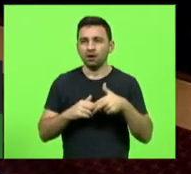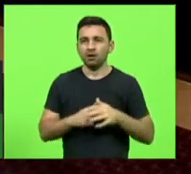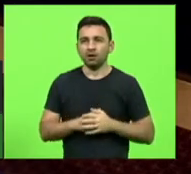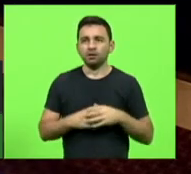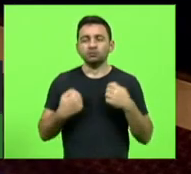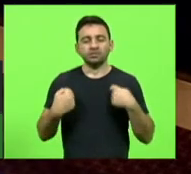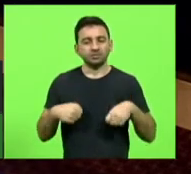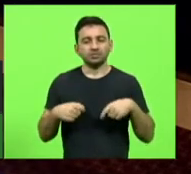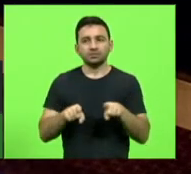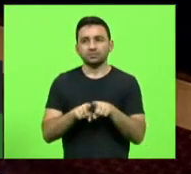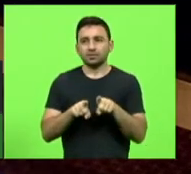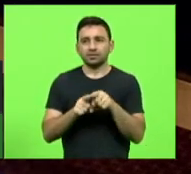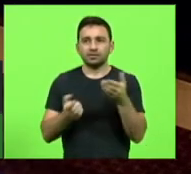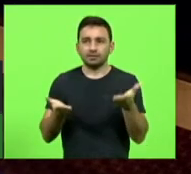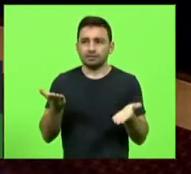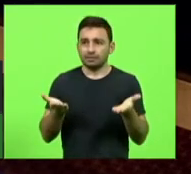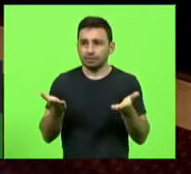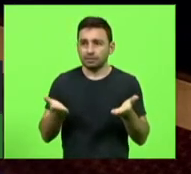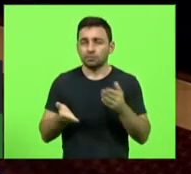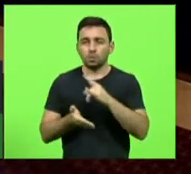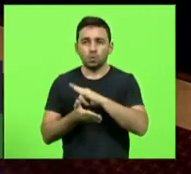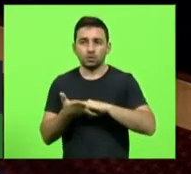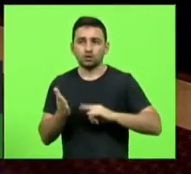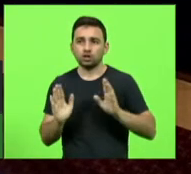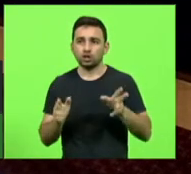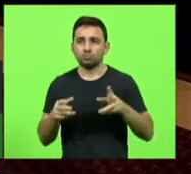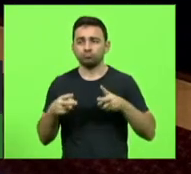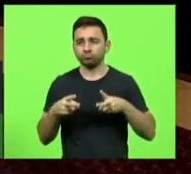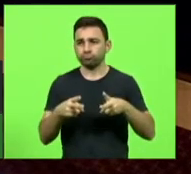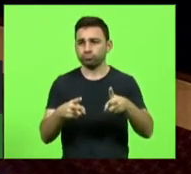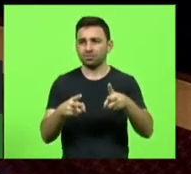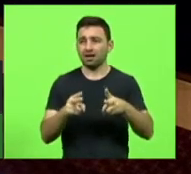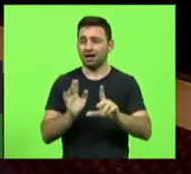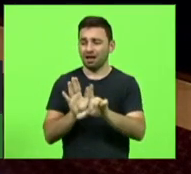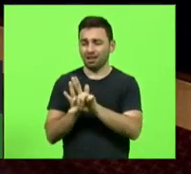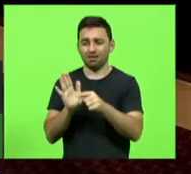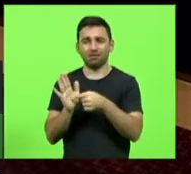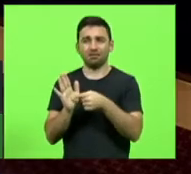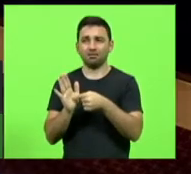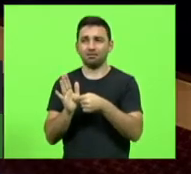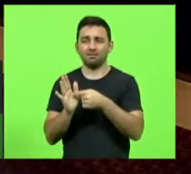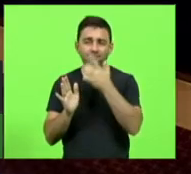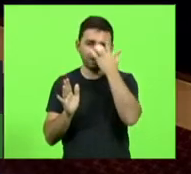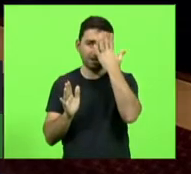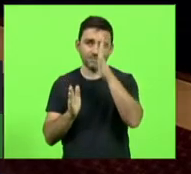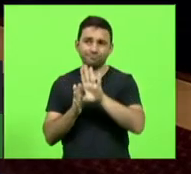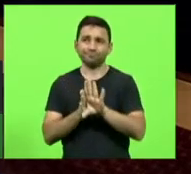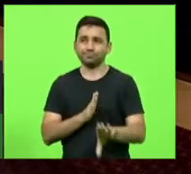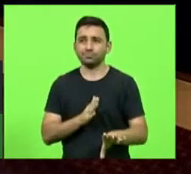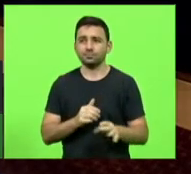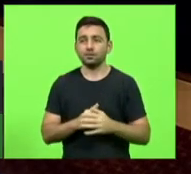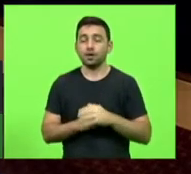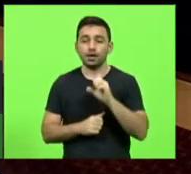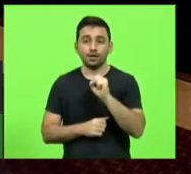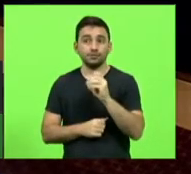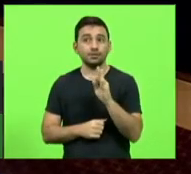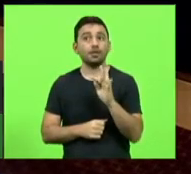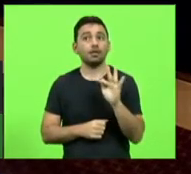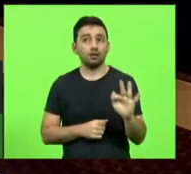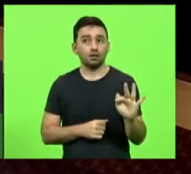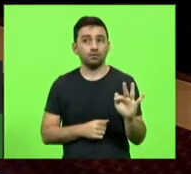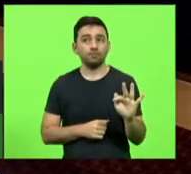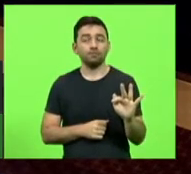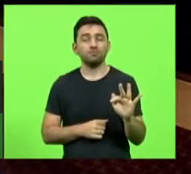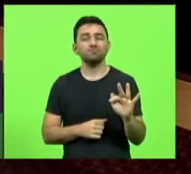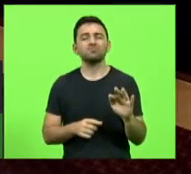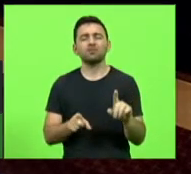de contratos que estão vigentes. E esta seria uma lei que facilmente vai ser derrubada. Aliás, o STF já tem